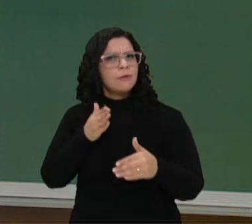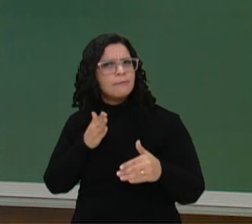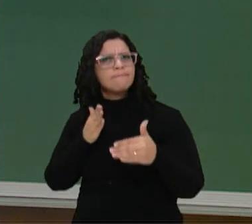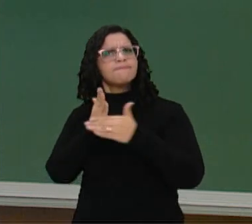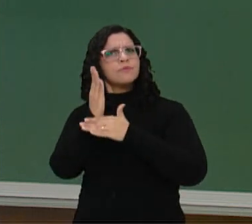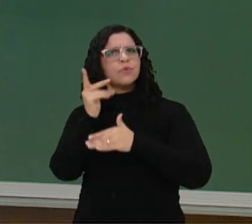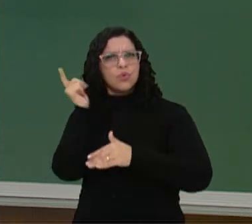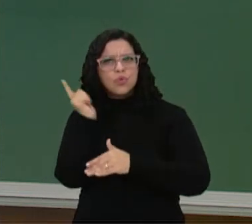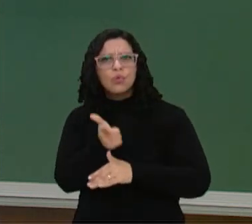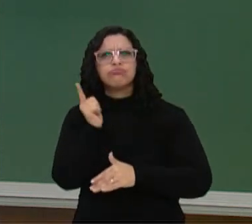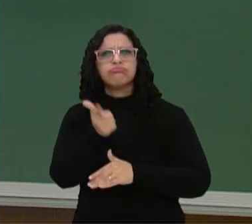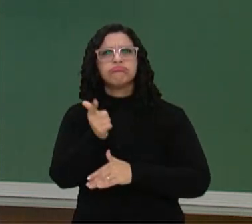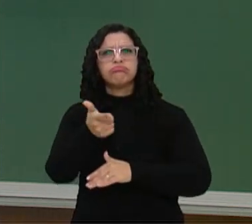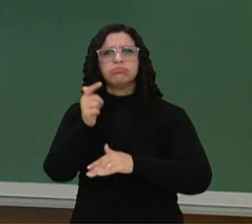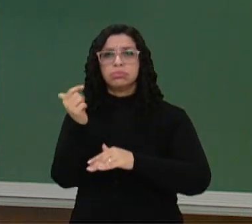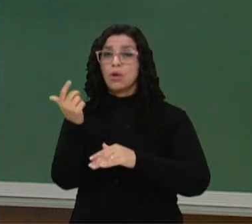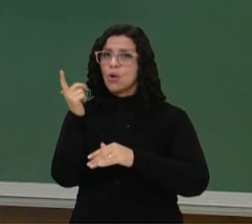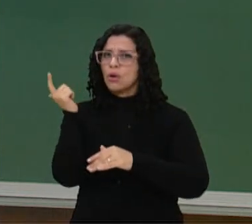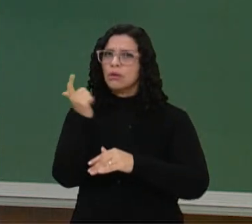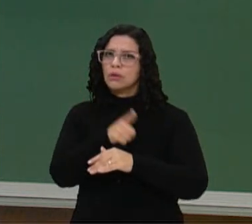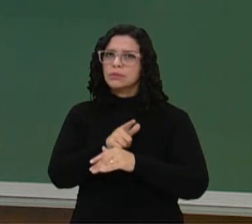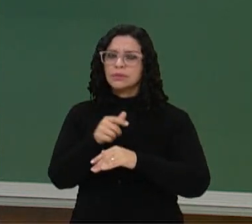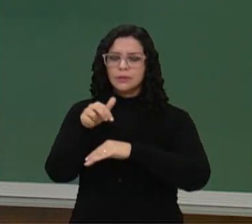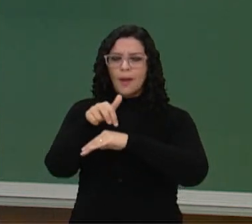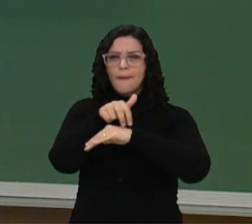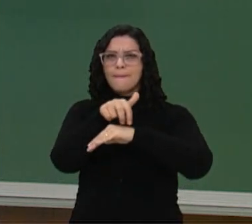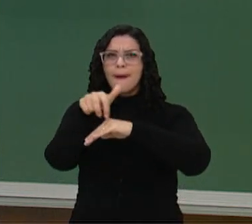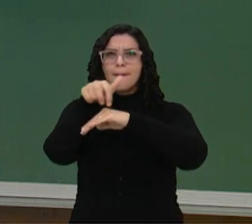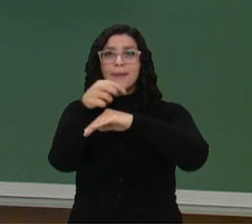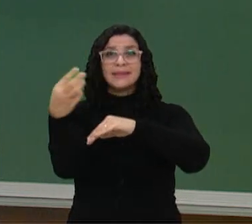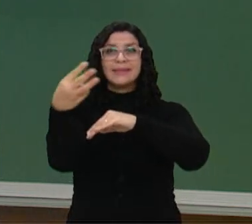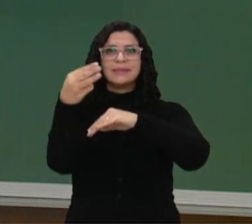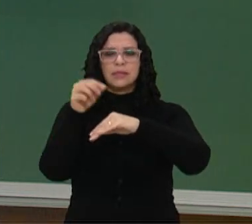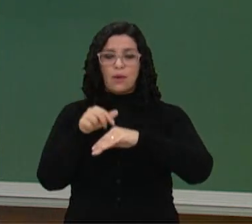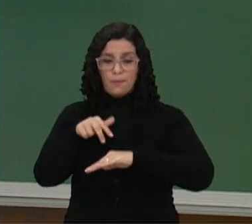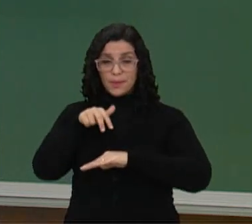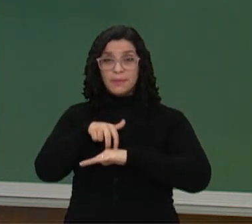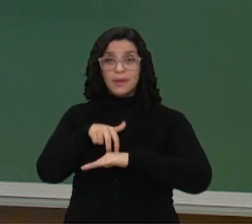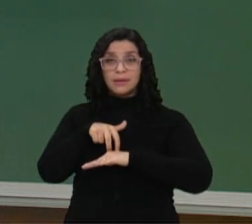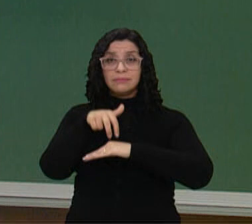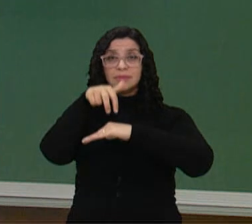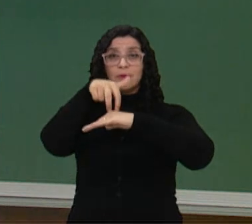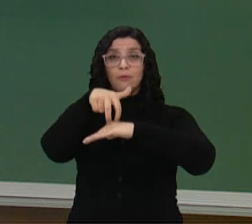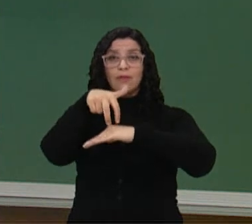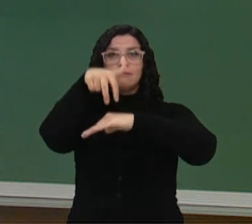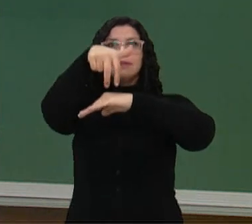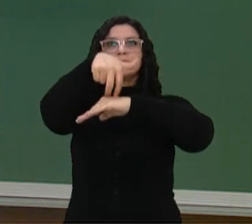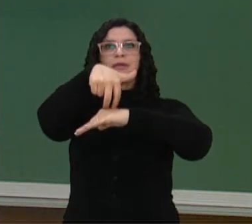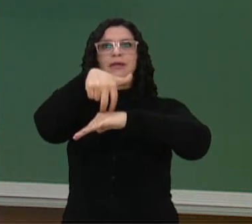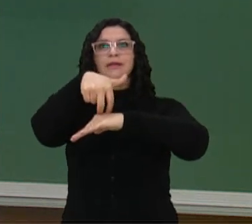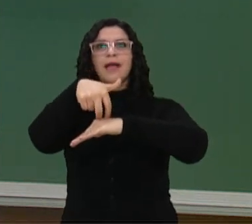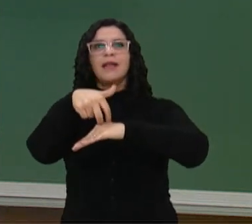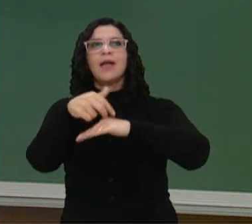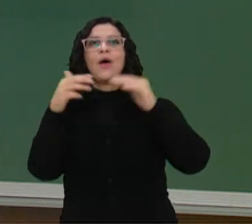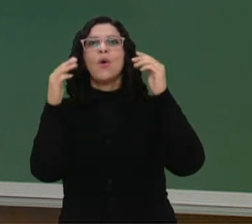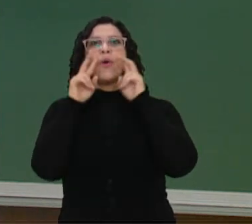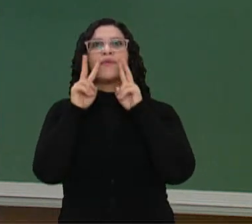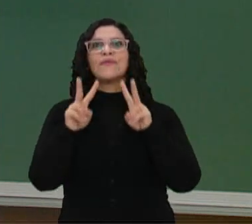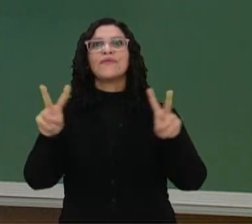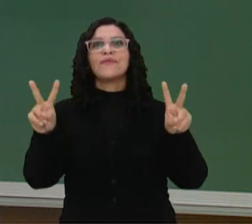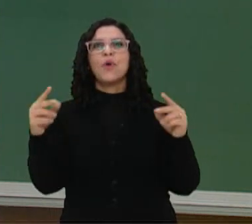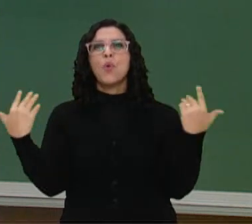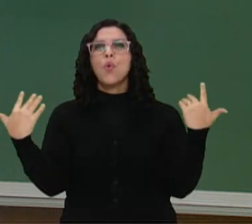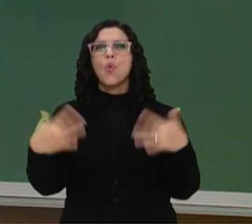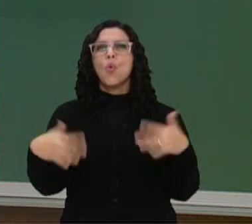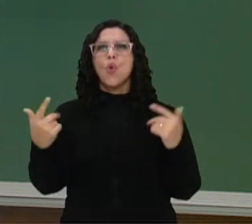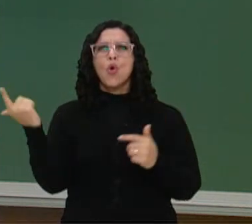ultrapassar esse obstáculo. Até que ele chegou na última montanha, infinitas possibilidades. Ele chegou ao